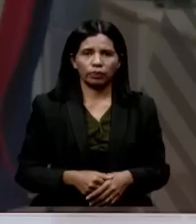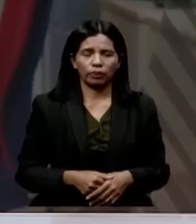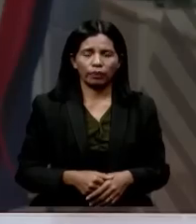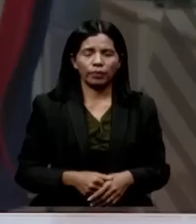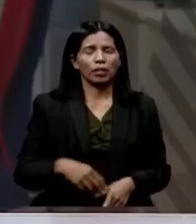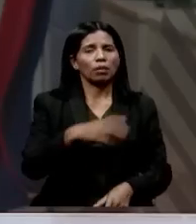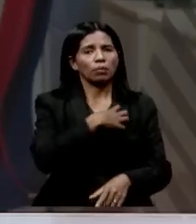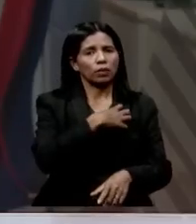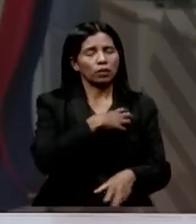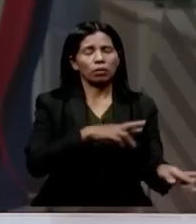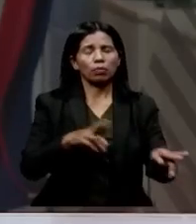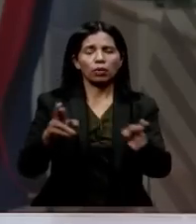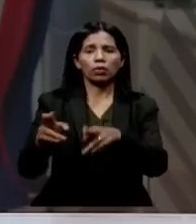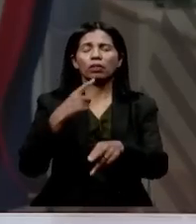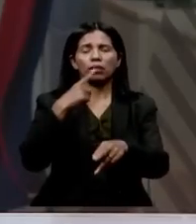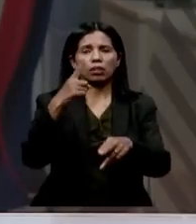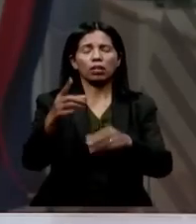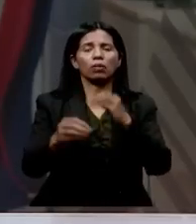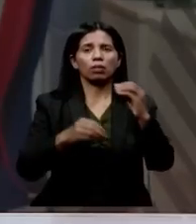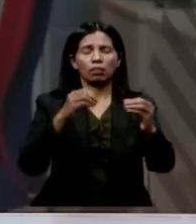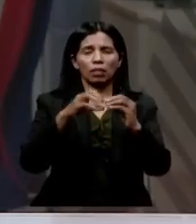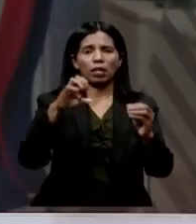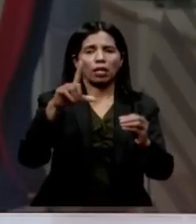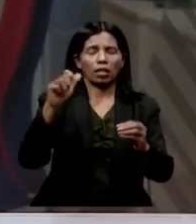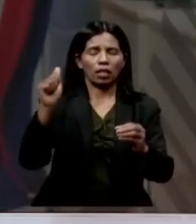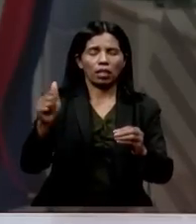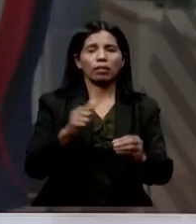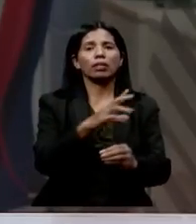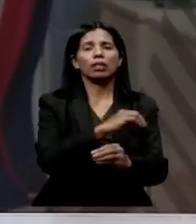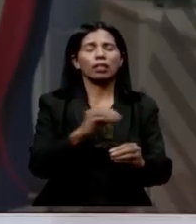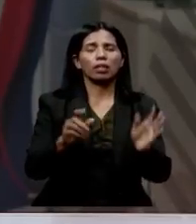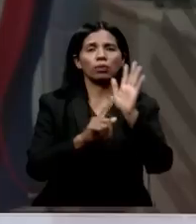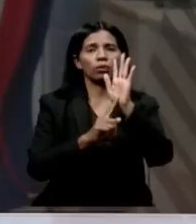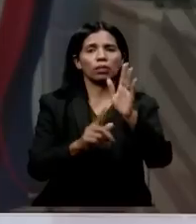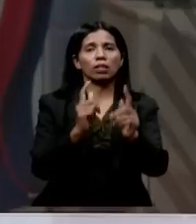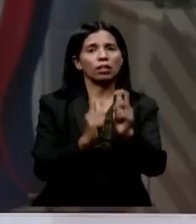Panetele pronto hatan konaba ela variana nia case i tribunal.